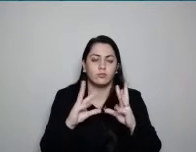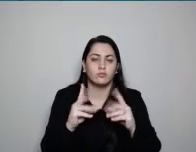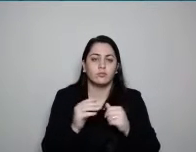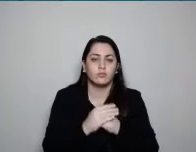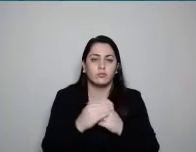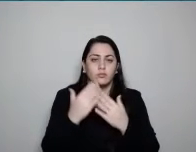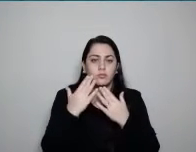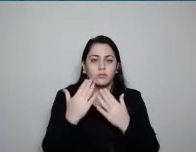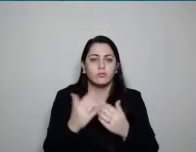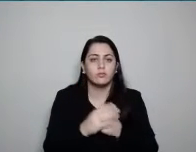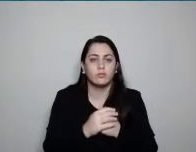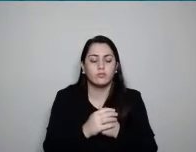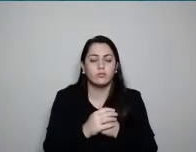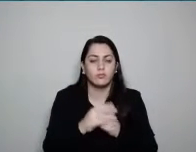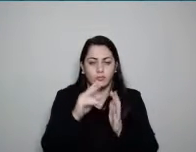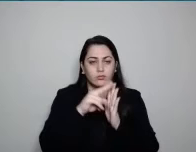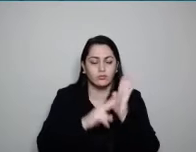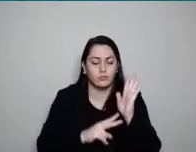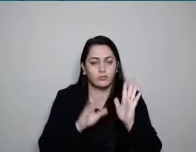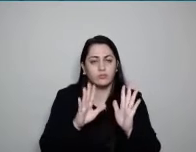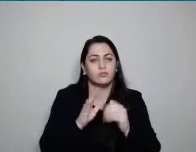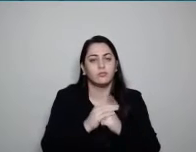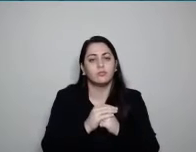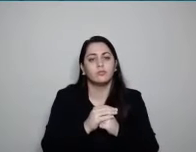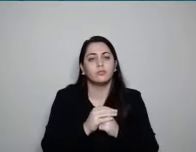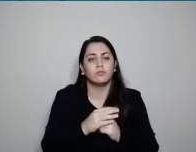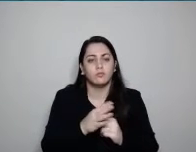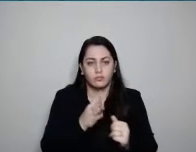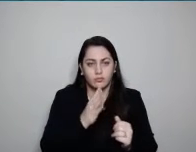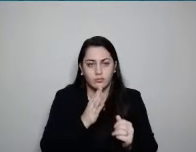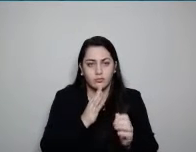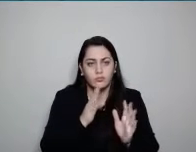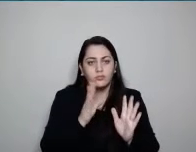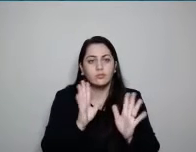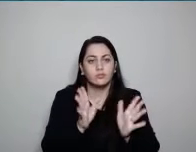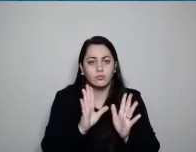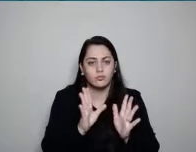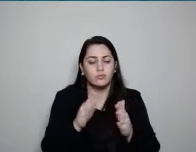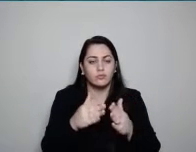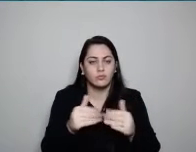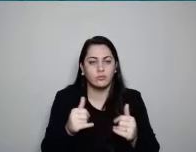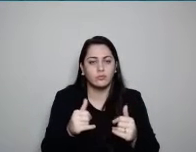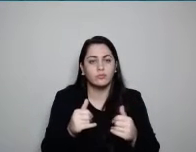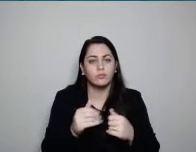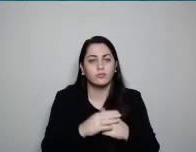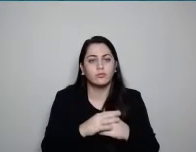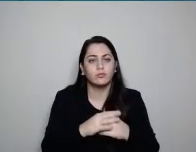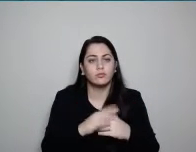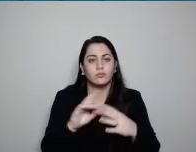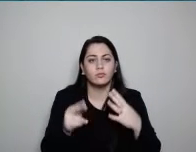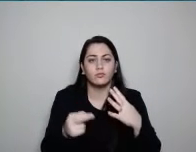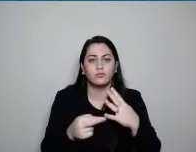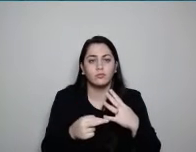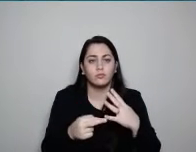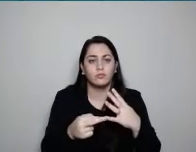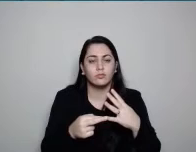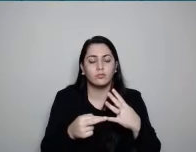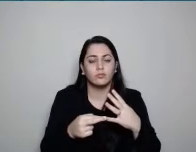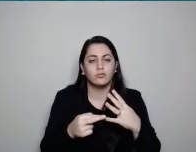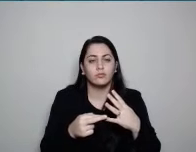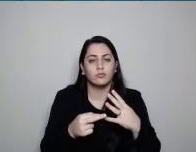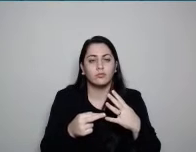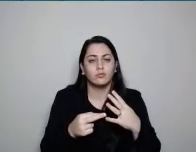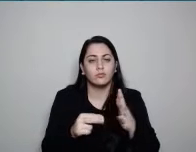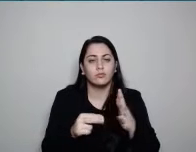eu vou ler aqui. Conhece os apelos, a Câmara conhece os apelos, desprovendo o recurso autoral e dando parcial provimento ao recurso de apelação interposto